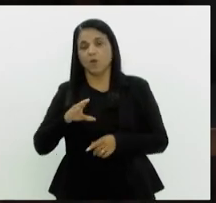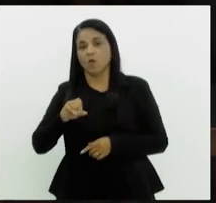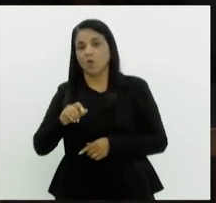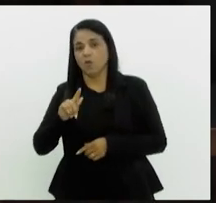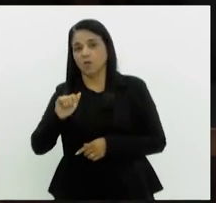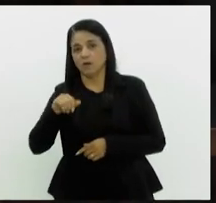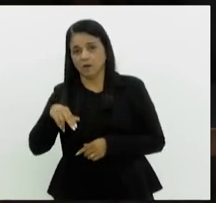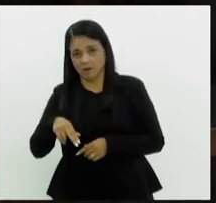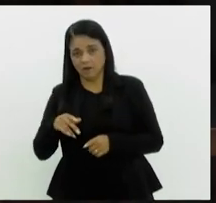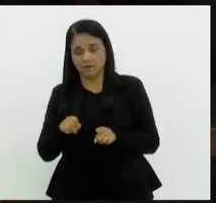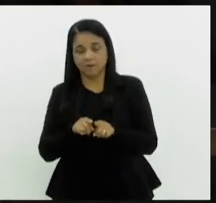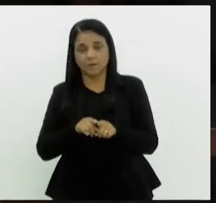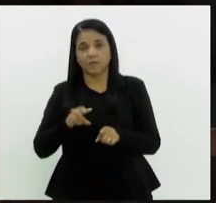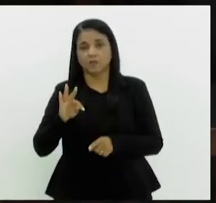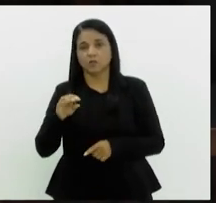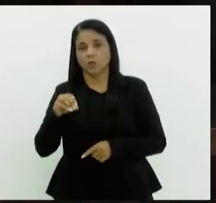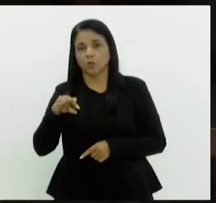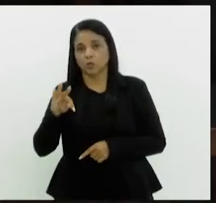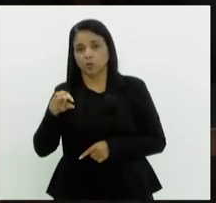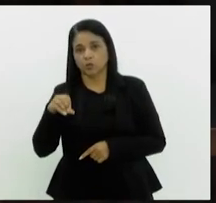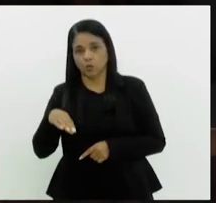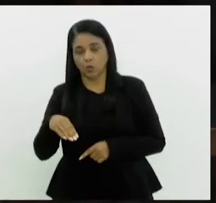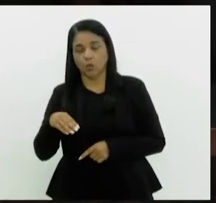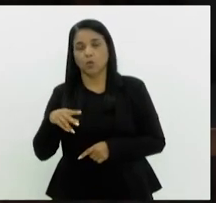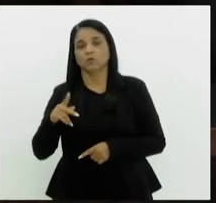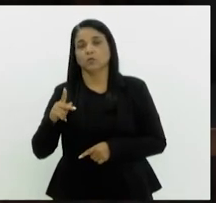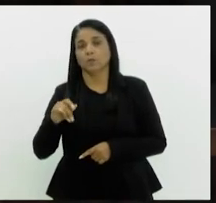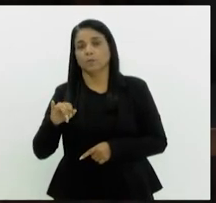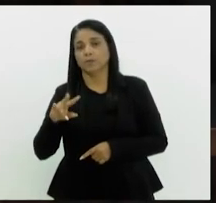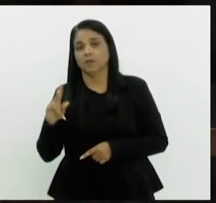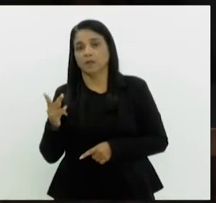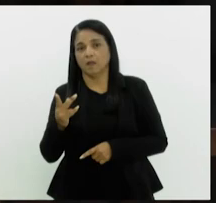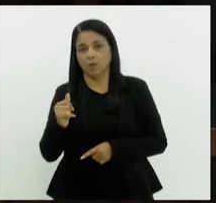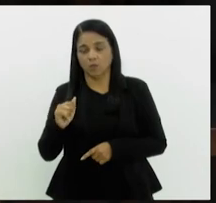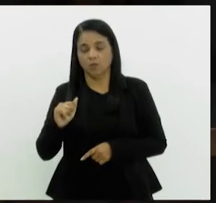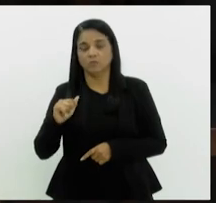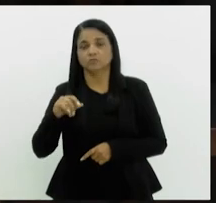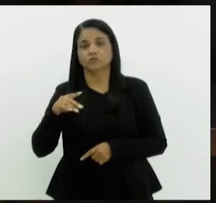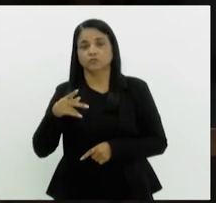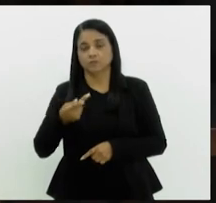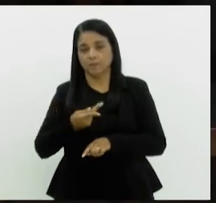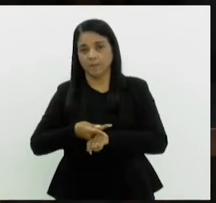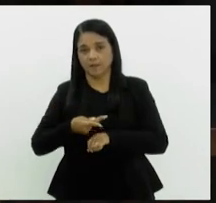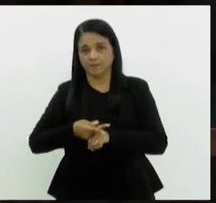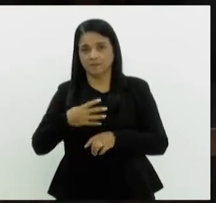Onixigum e Totó do Terreiro do Pilão de Prata, Salvador, Bahia. Muito obrigada.